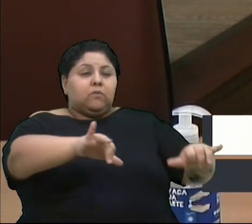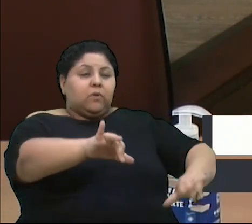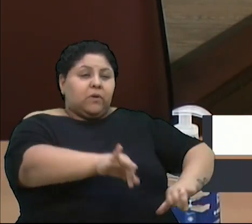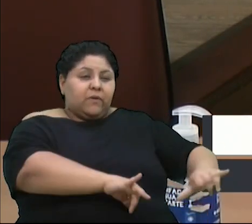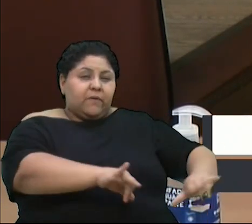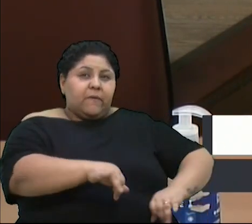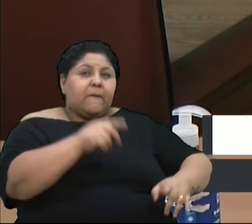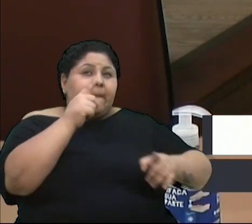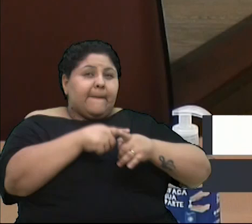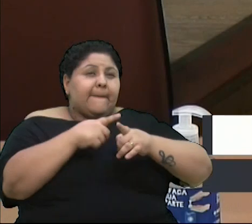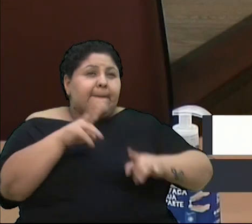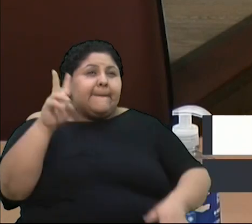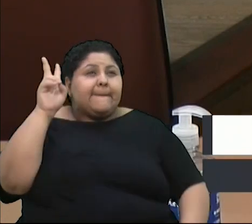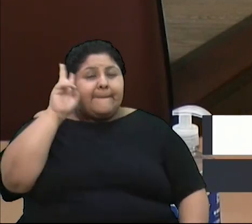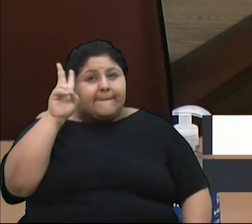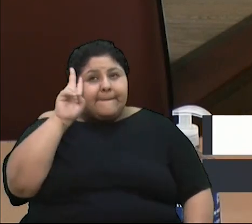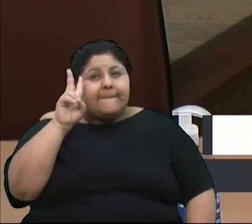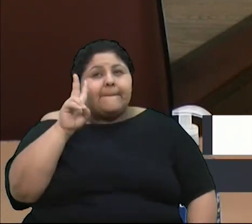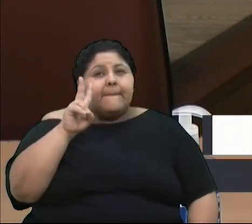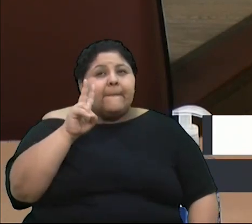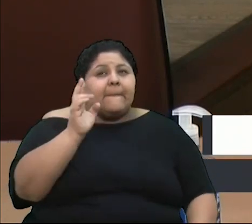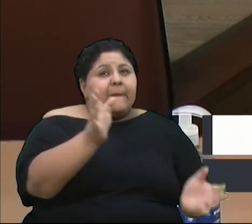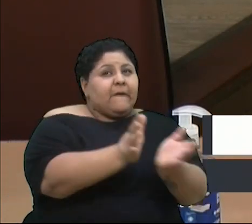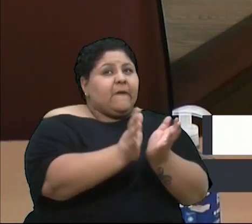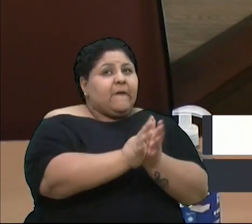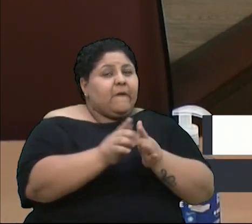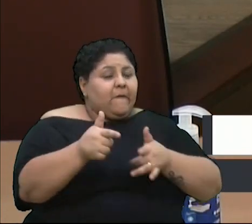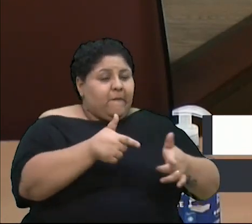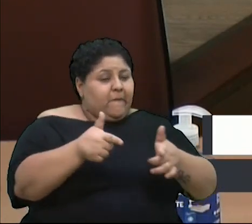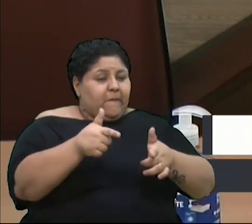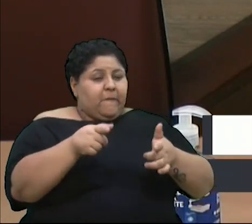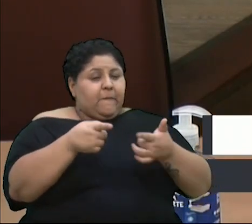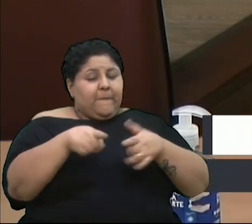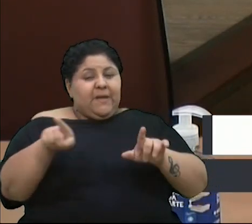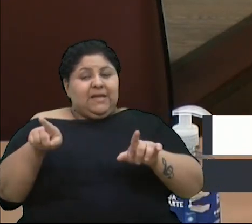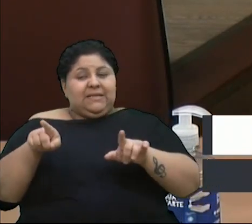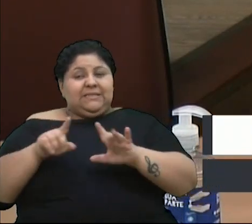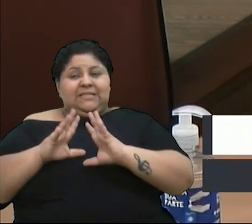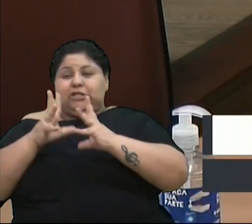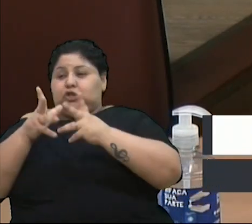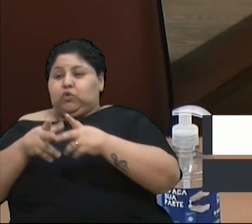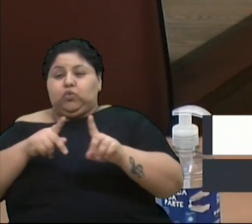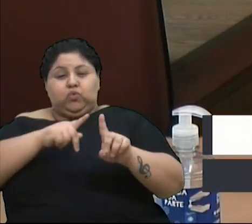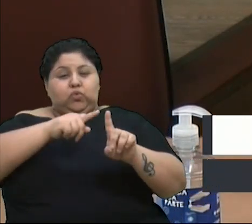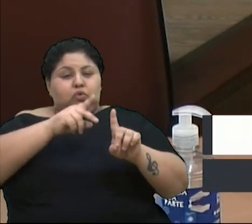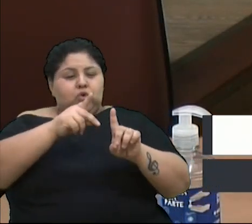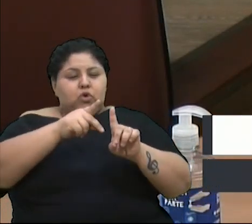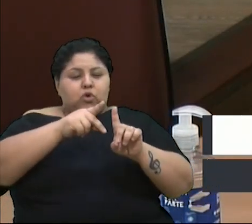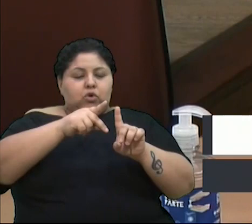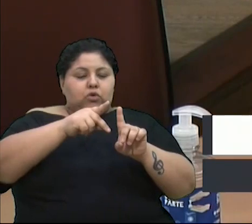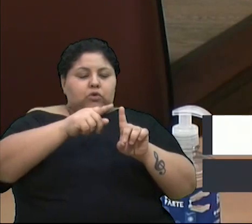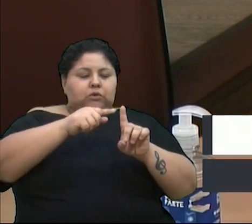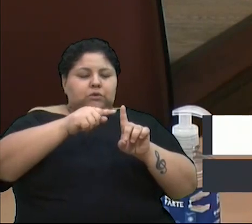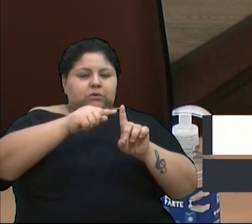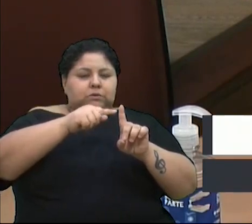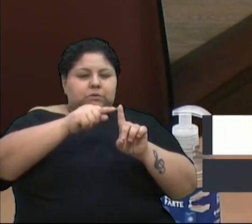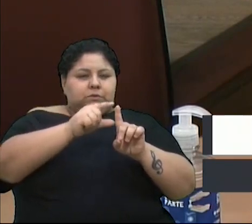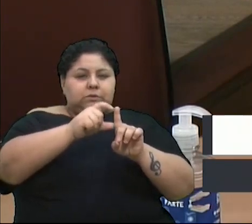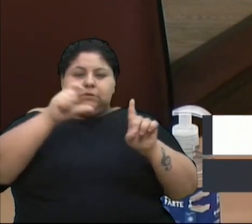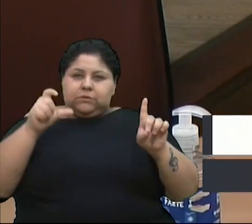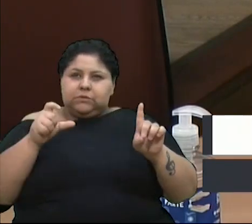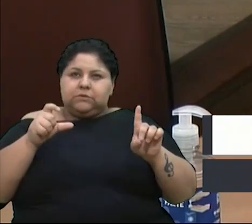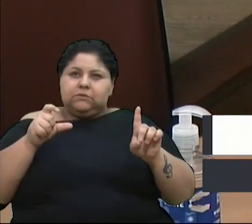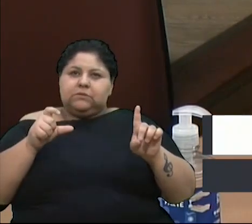porque é importante lembrar, né, é um grupo terrorista, mas nem todos os palestinos são terroristas, né? Muitos estão sendo vítimas deste